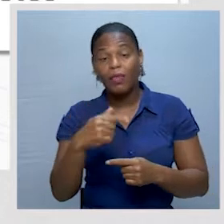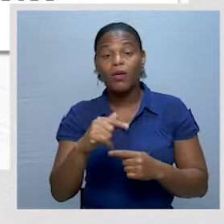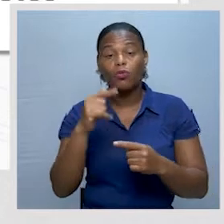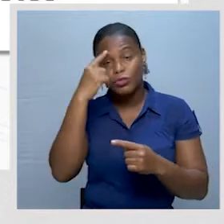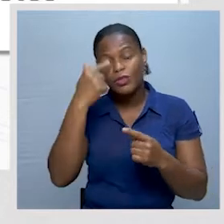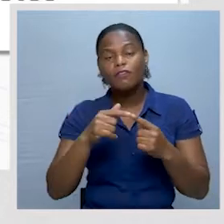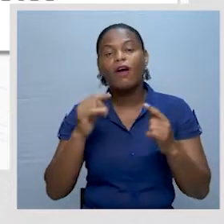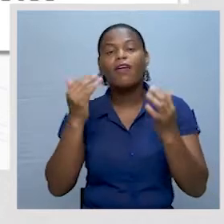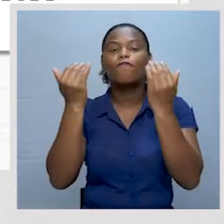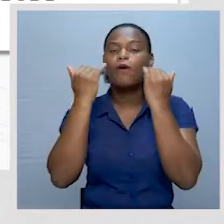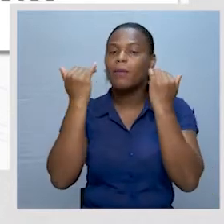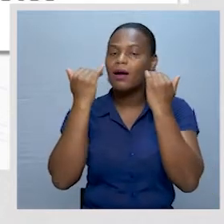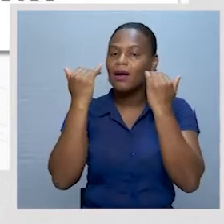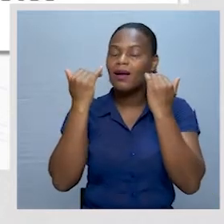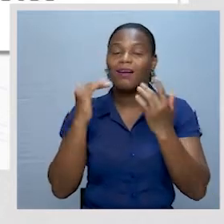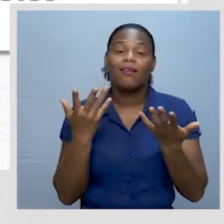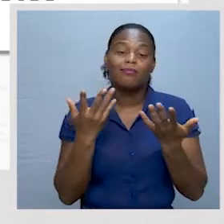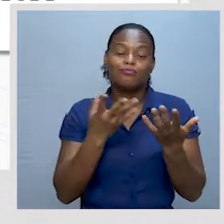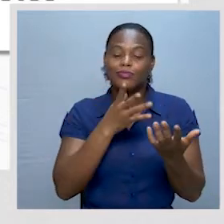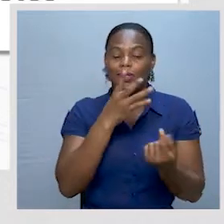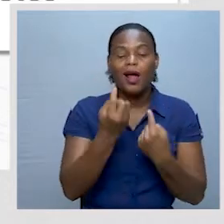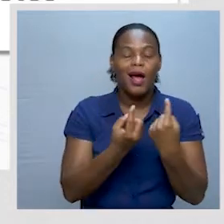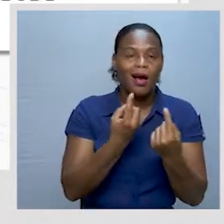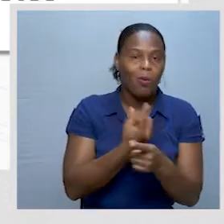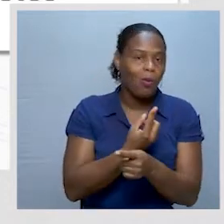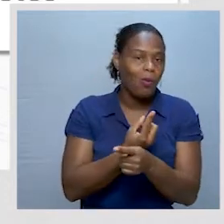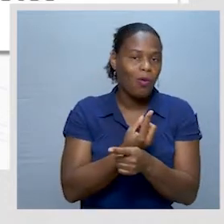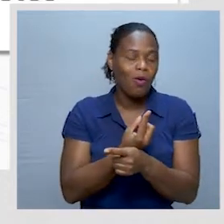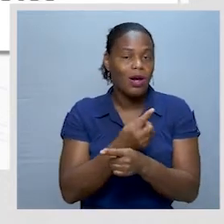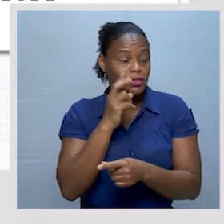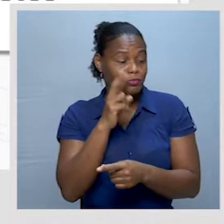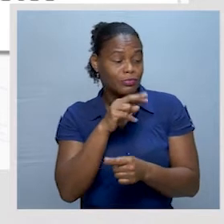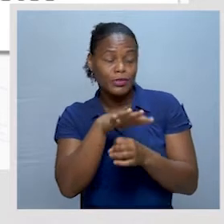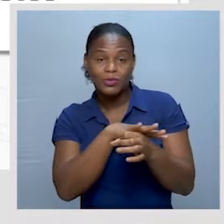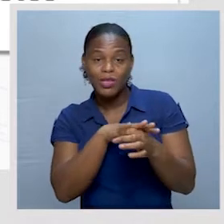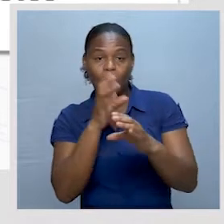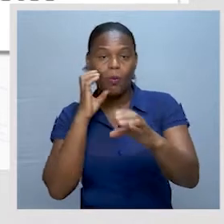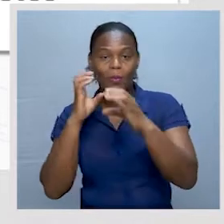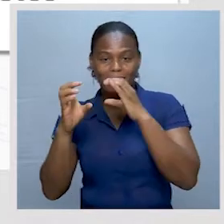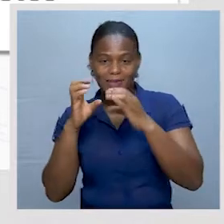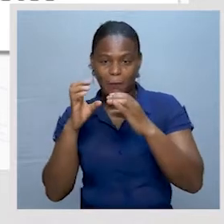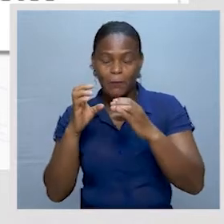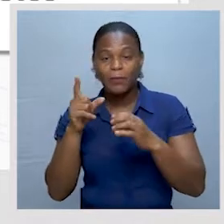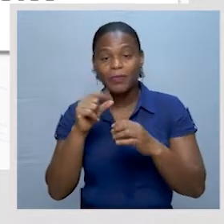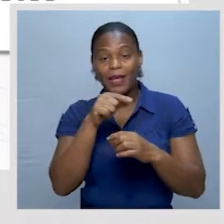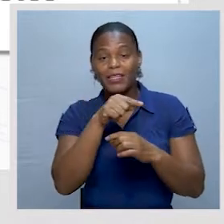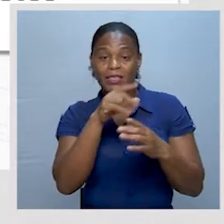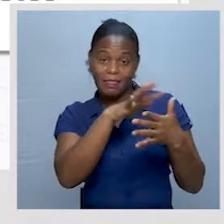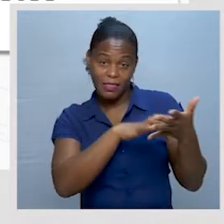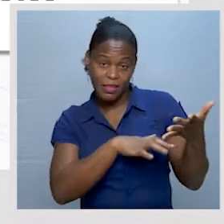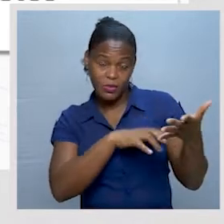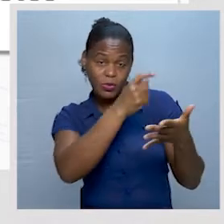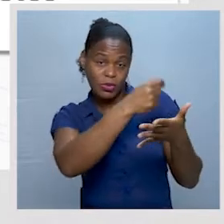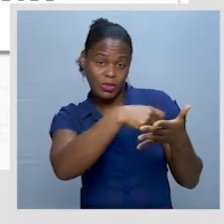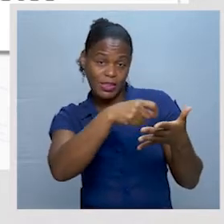principal informar, referenciar algo. É voltada para o contexto da comunicação. Esse tipo